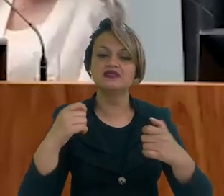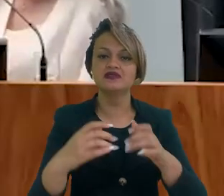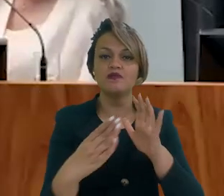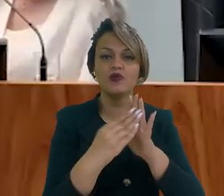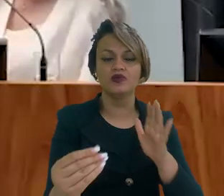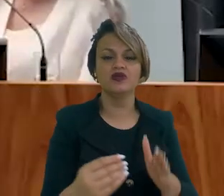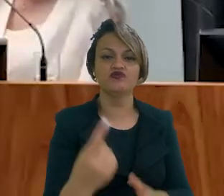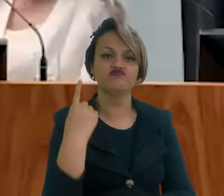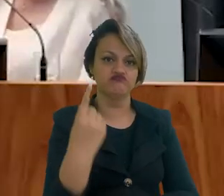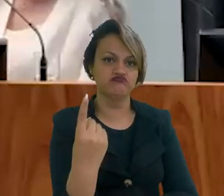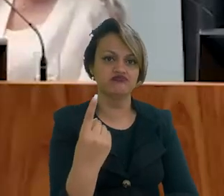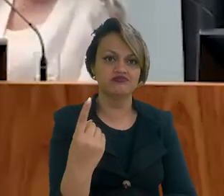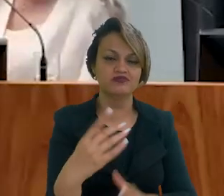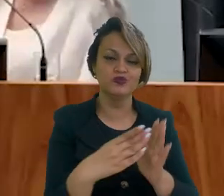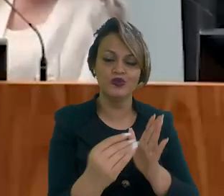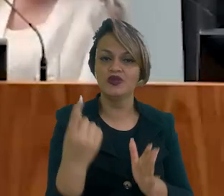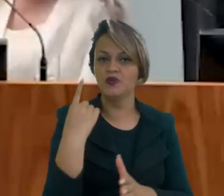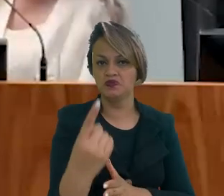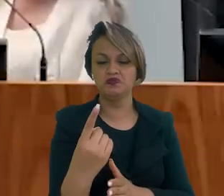que